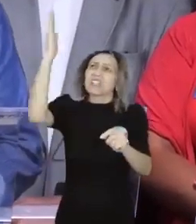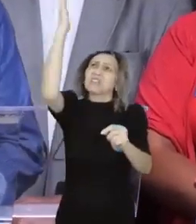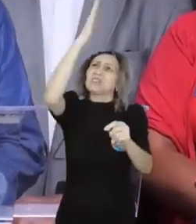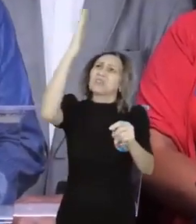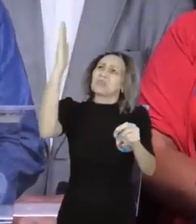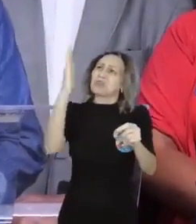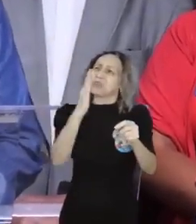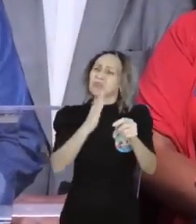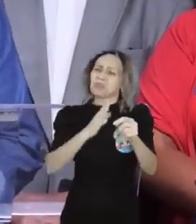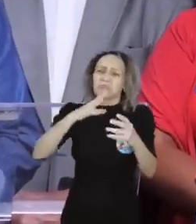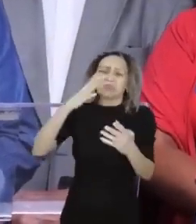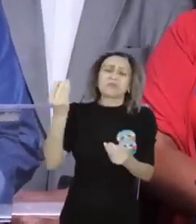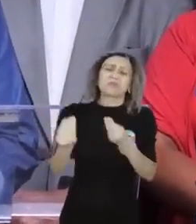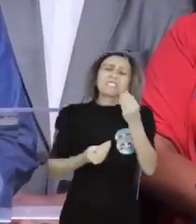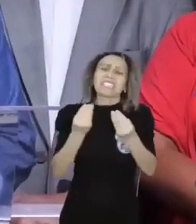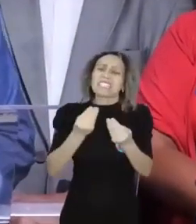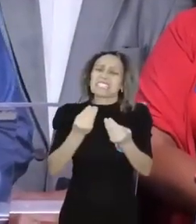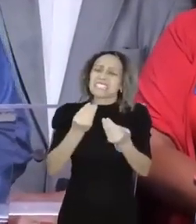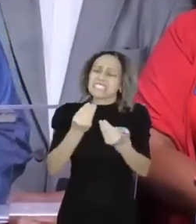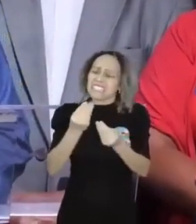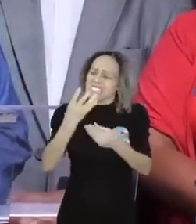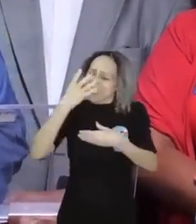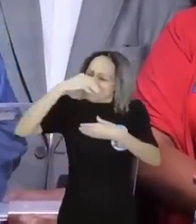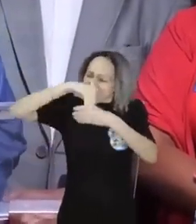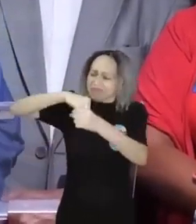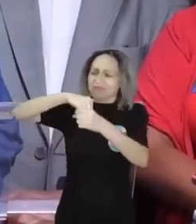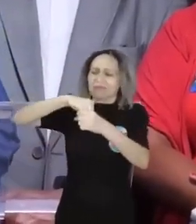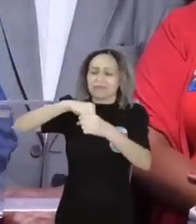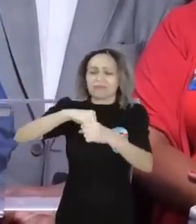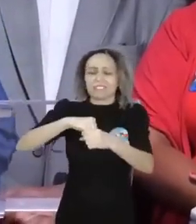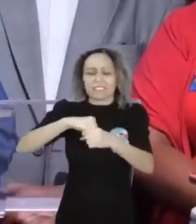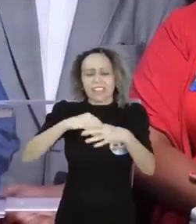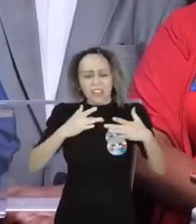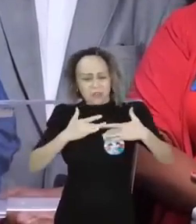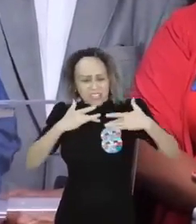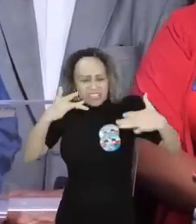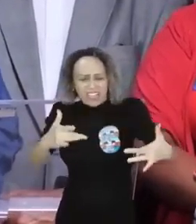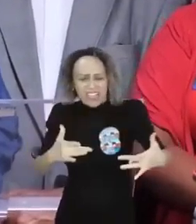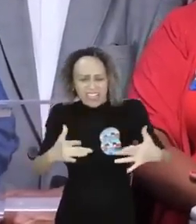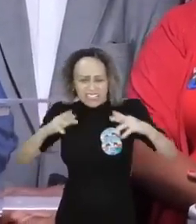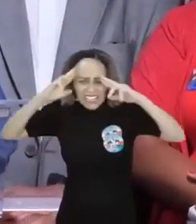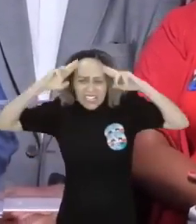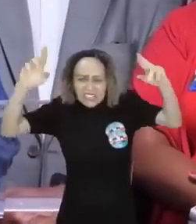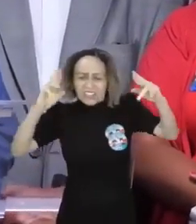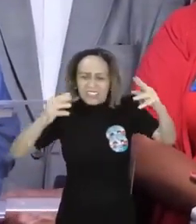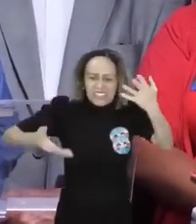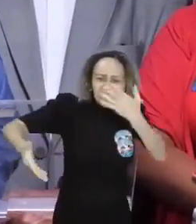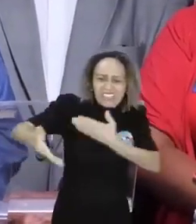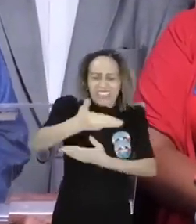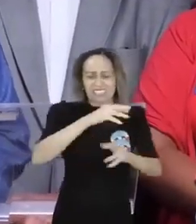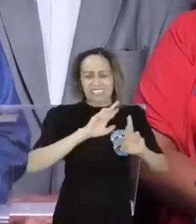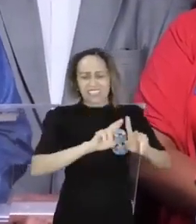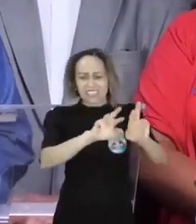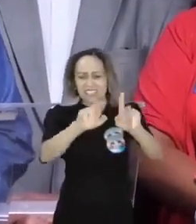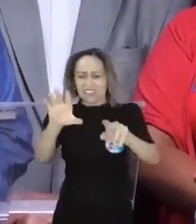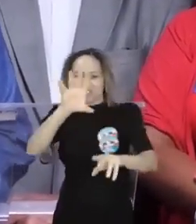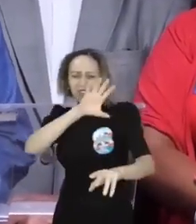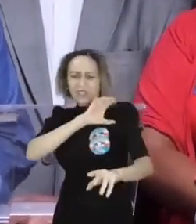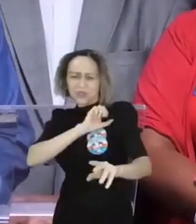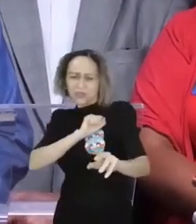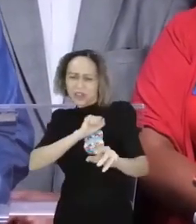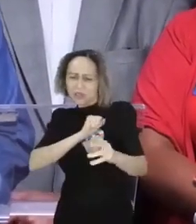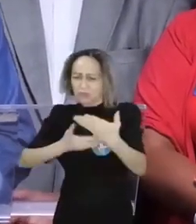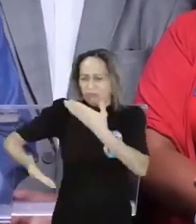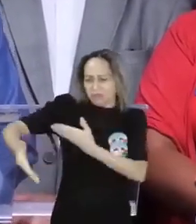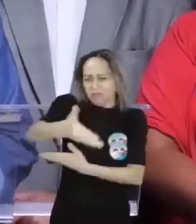recuperar a generosidade, a solidariedade, o respeito às diferenças e o amor ao próximo. Trazer